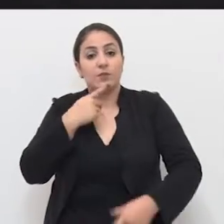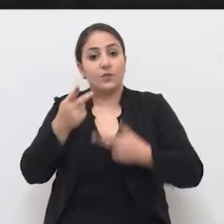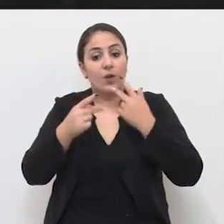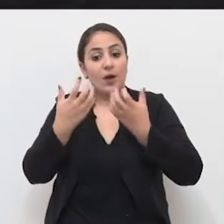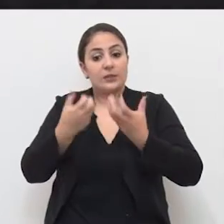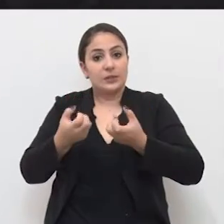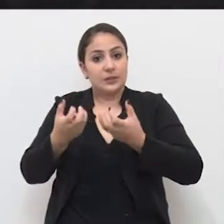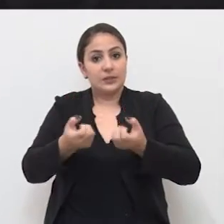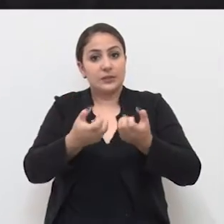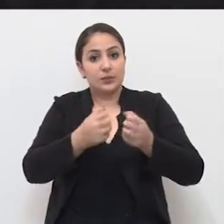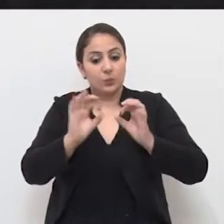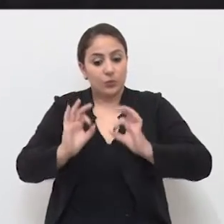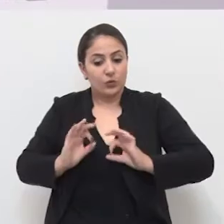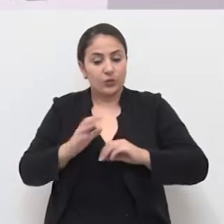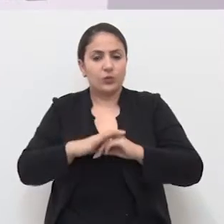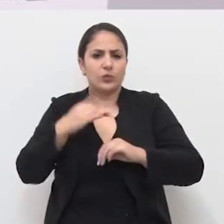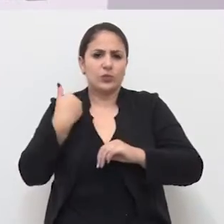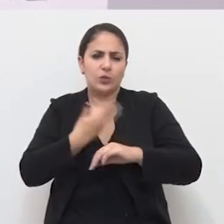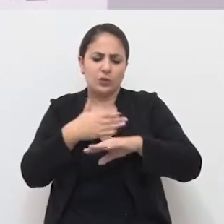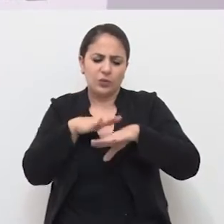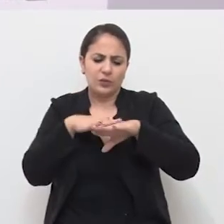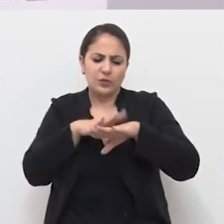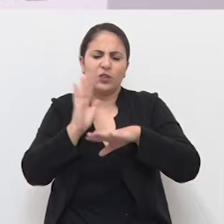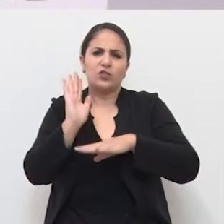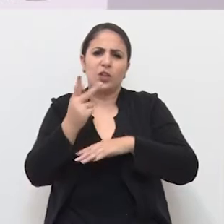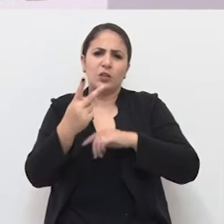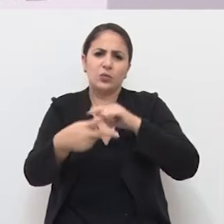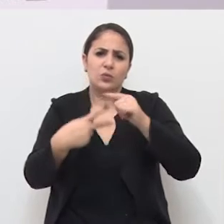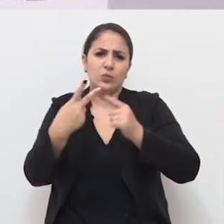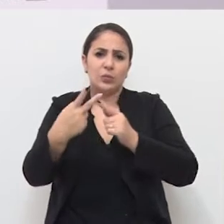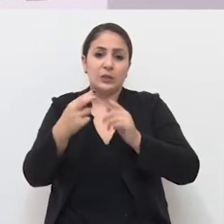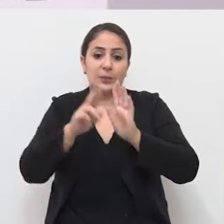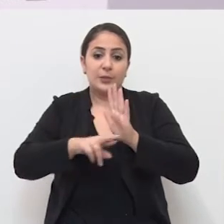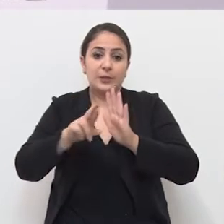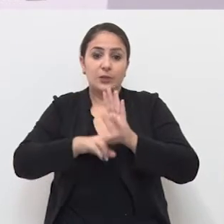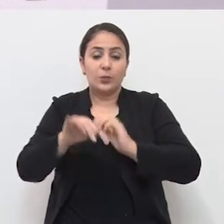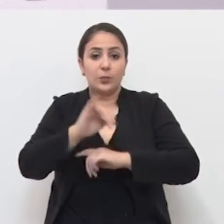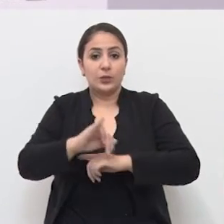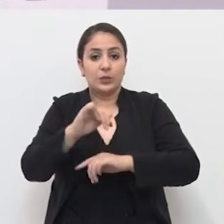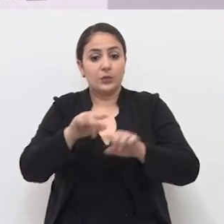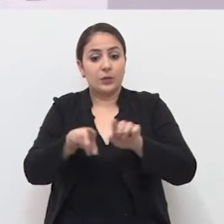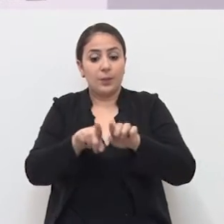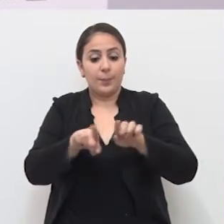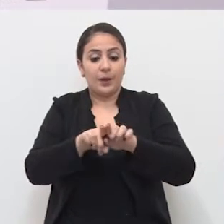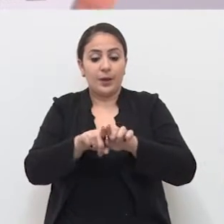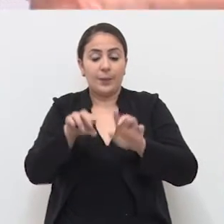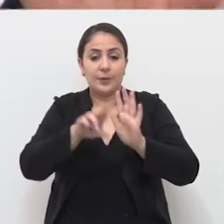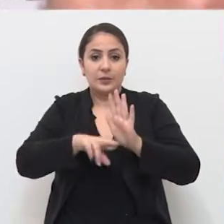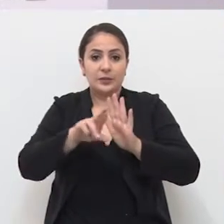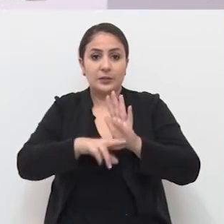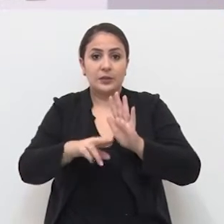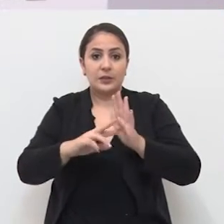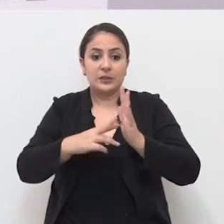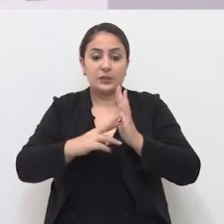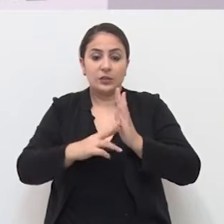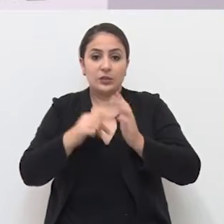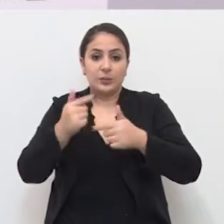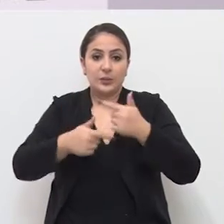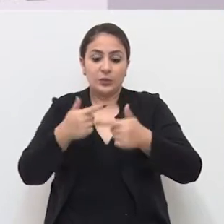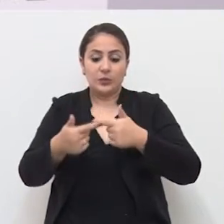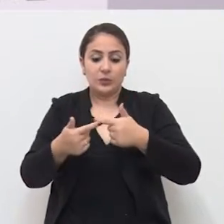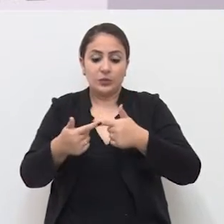a aceitação do projeto. Nós dialogamos já com 2 representações importantes, tanto com a representação do Sindicato